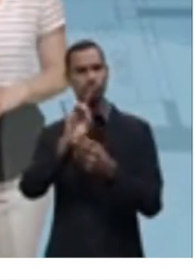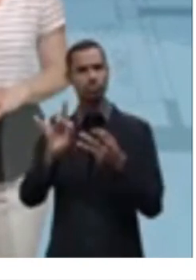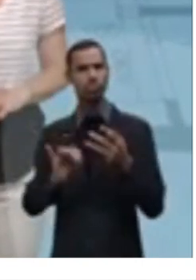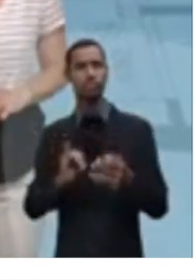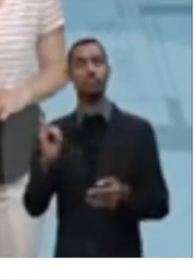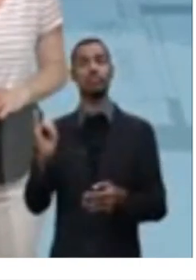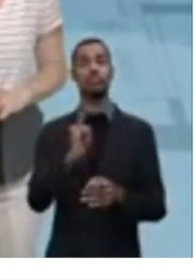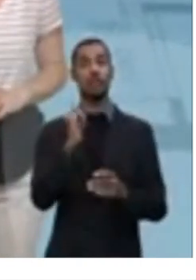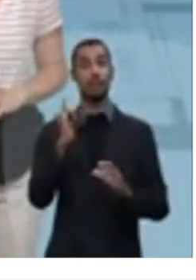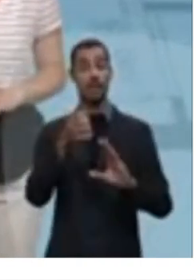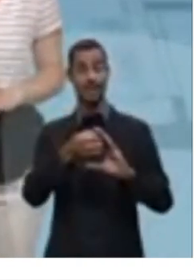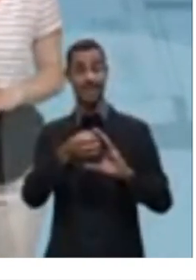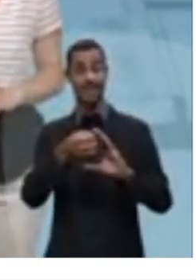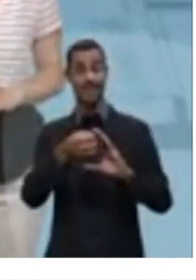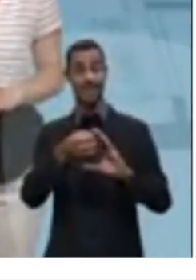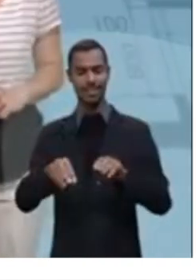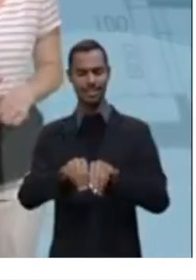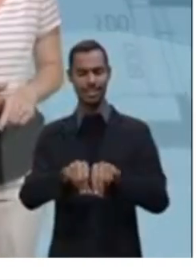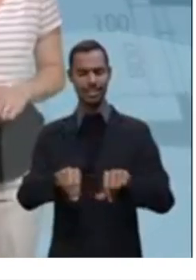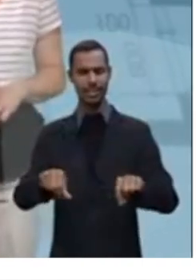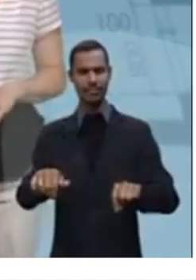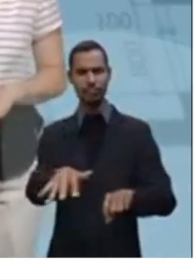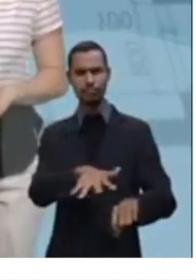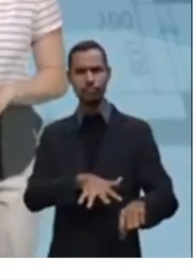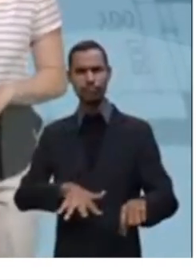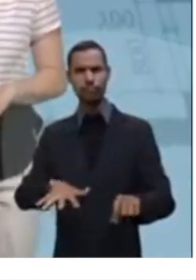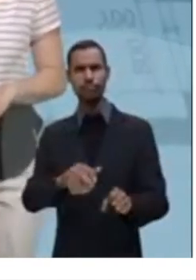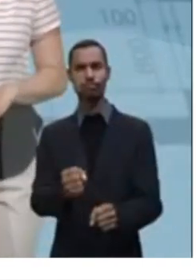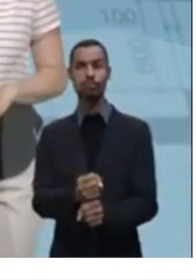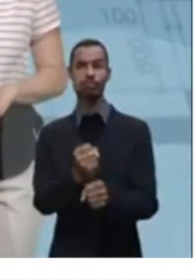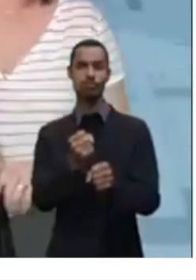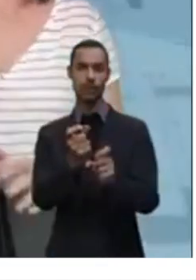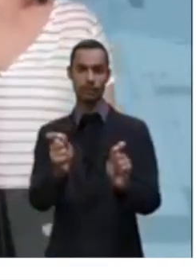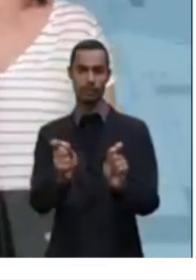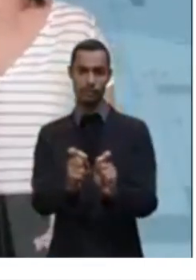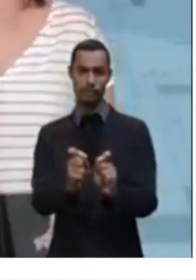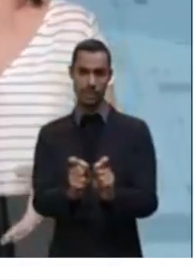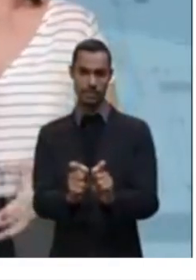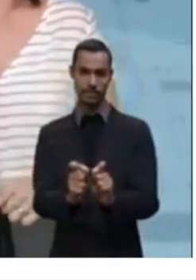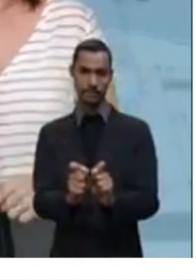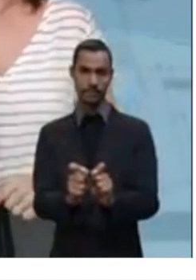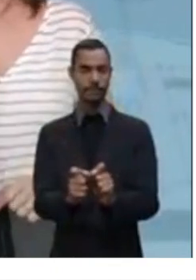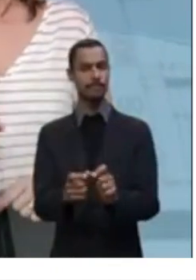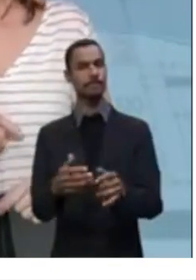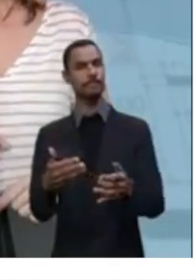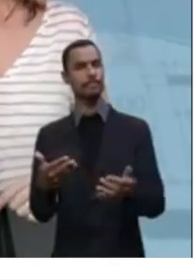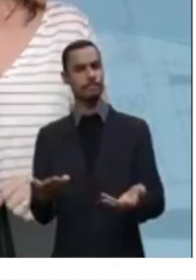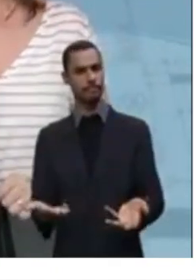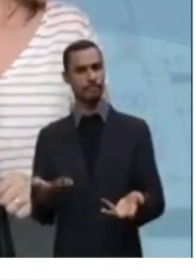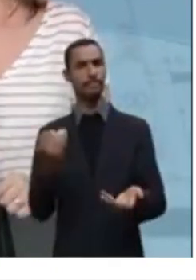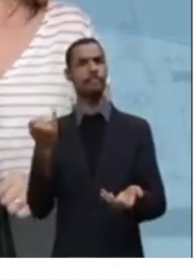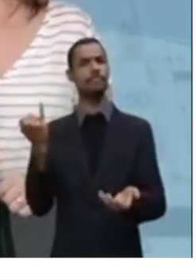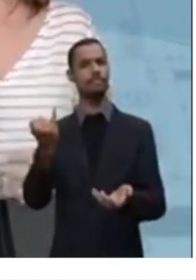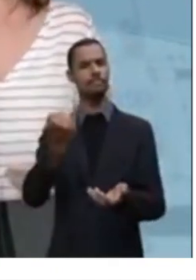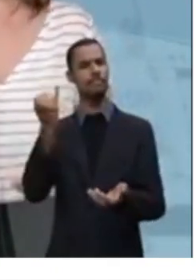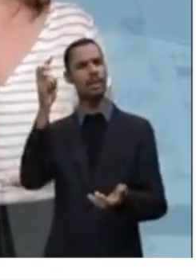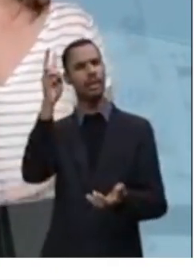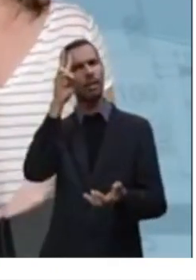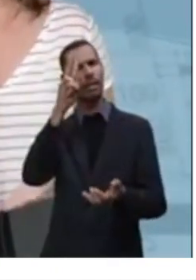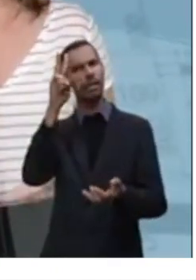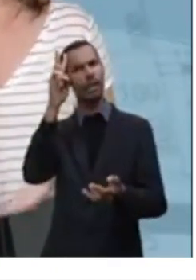fundações e as características dos solos nos quais as obras serão realizadas. Nesse sentido, é importante levar em